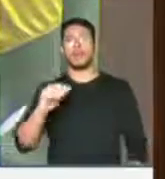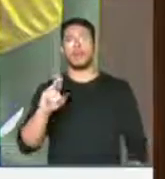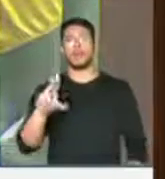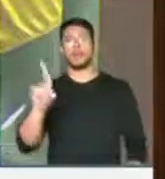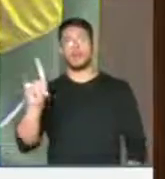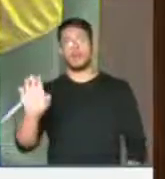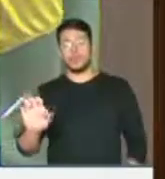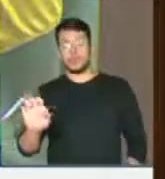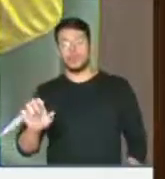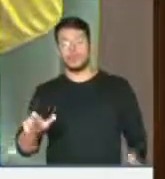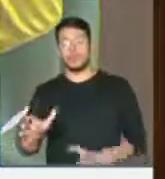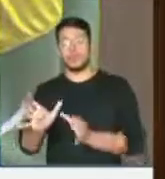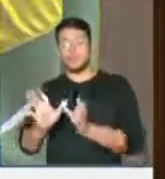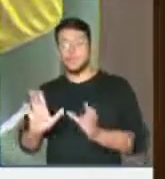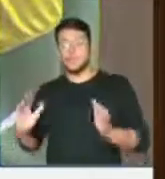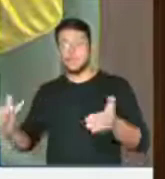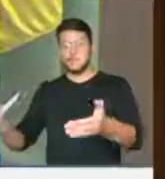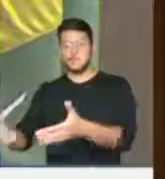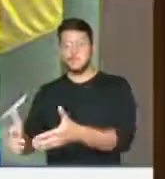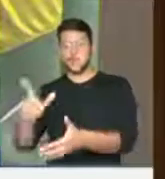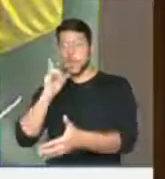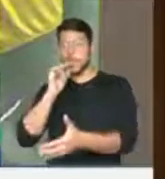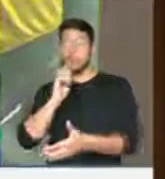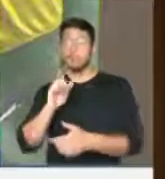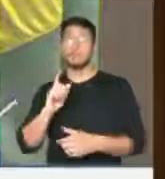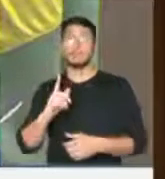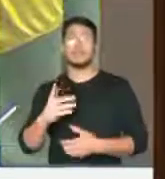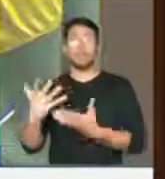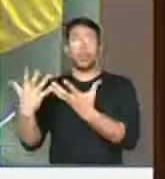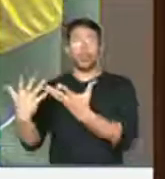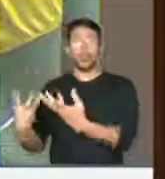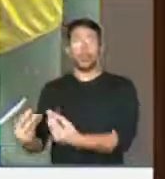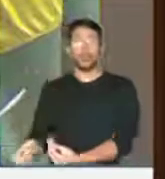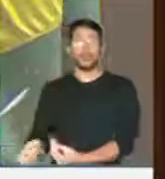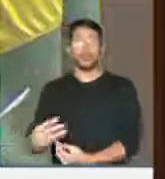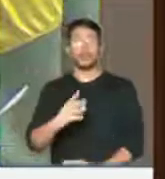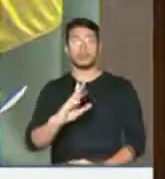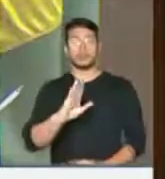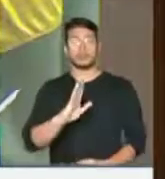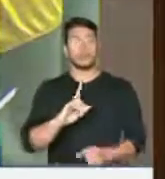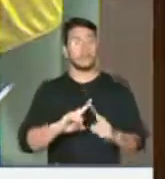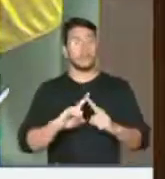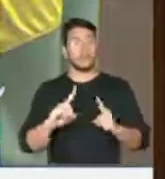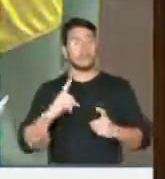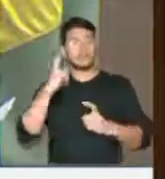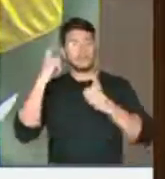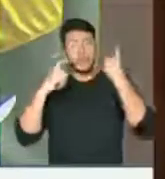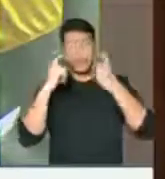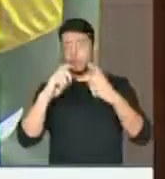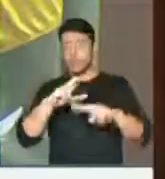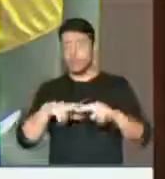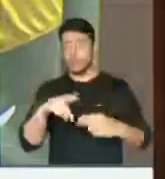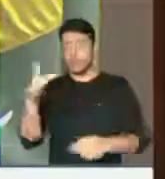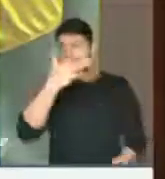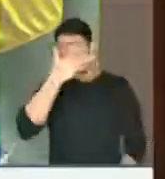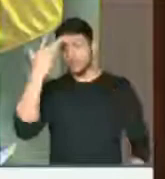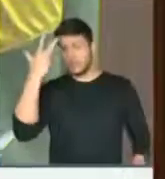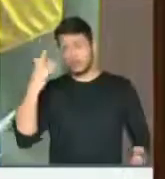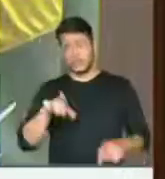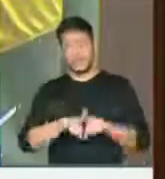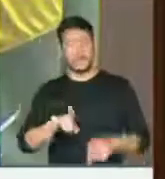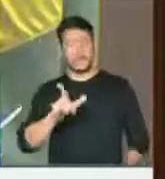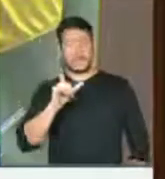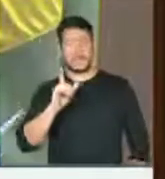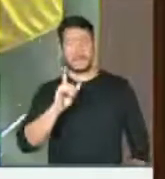secos. E isto é preocupante, porque as pessoas, os animais, não vivem sem a água. Sinônimo,